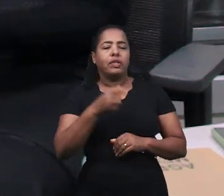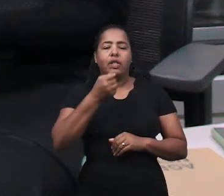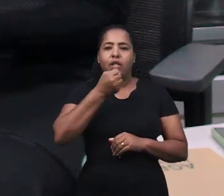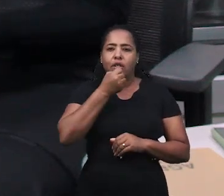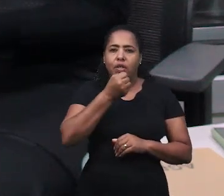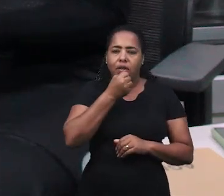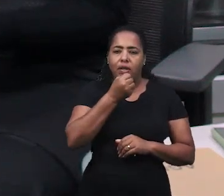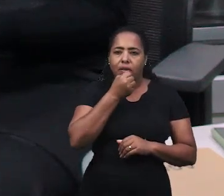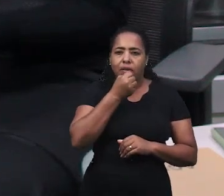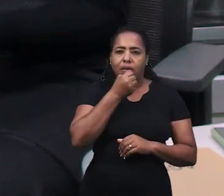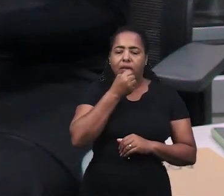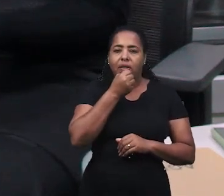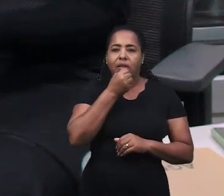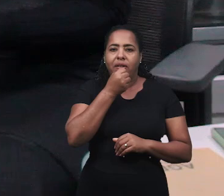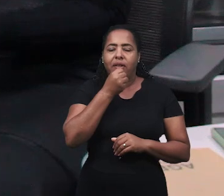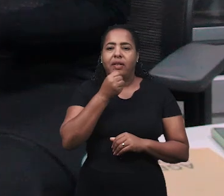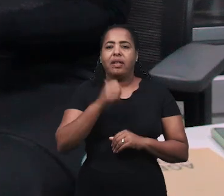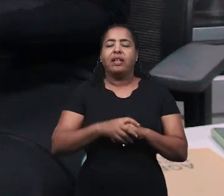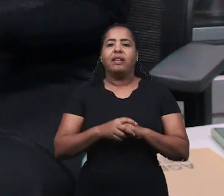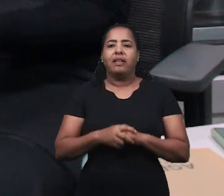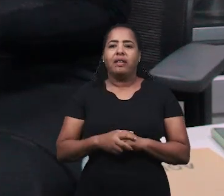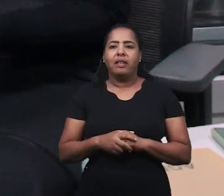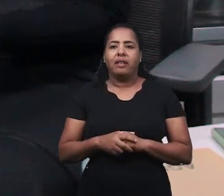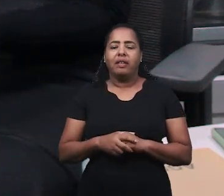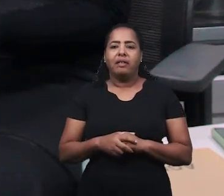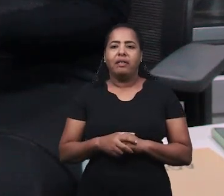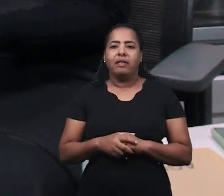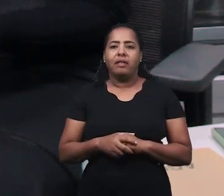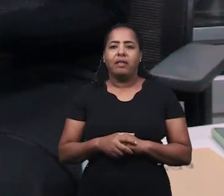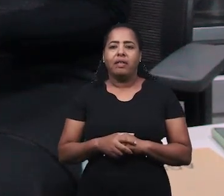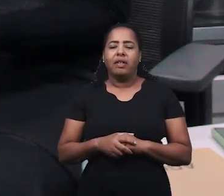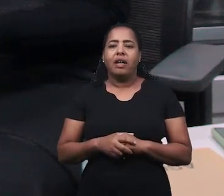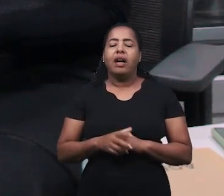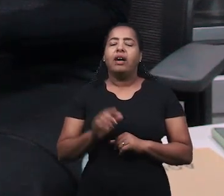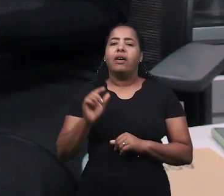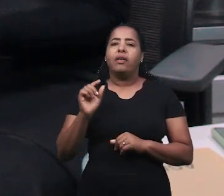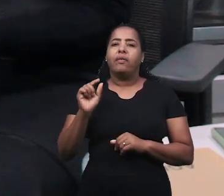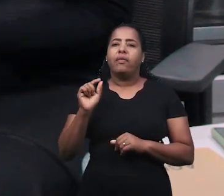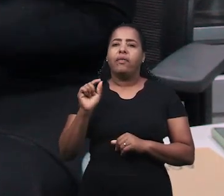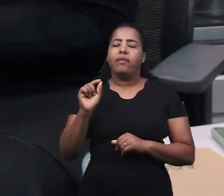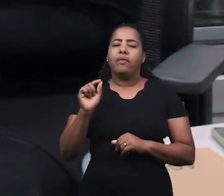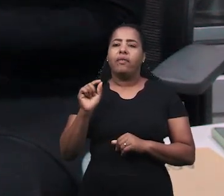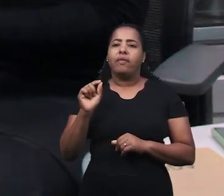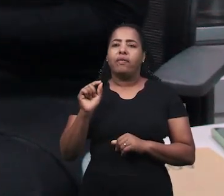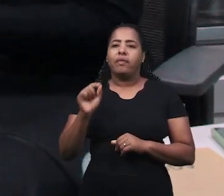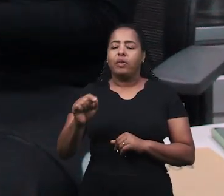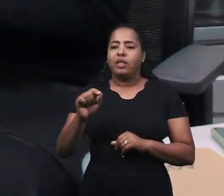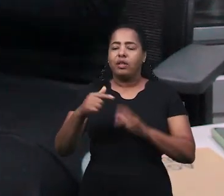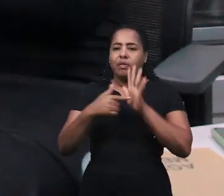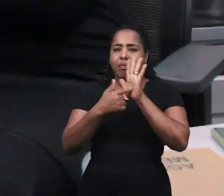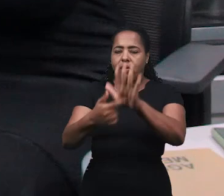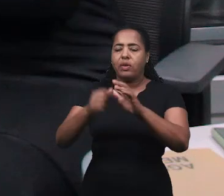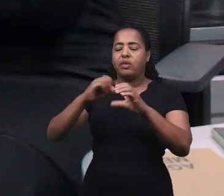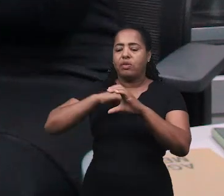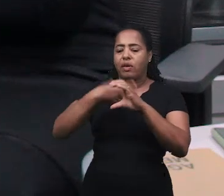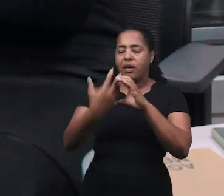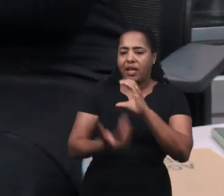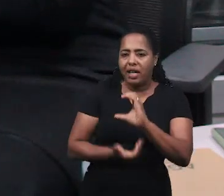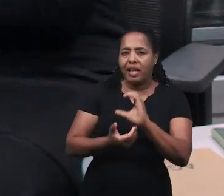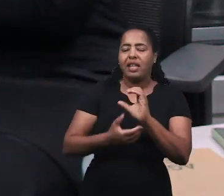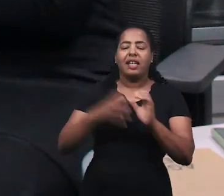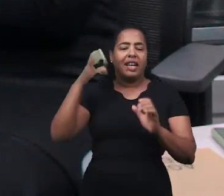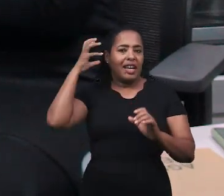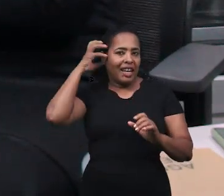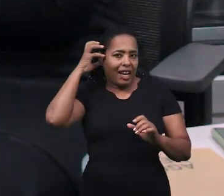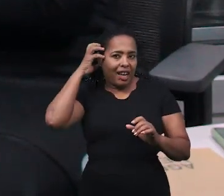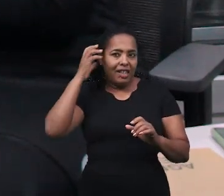como jornalista, o que você entende, qual o valor que uma rádio tem? Você já falou sobre essa característica